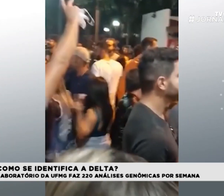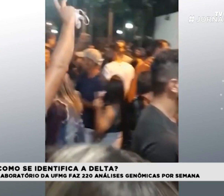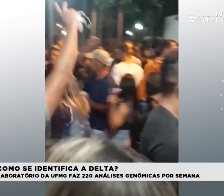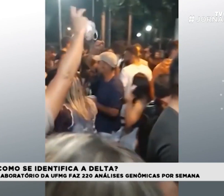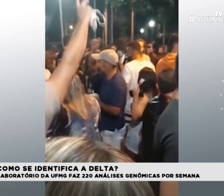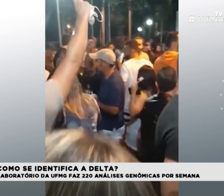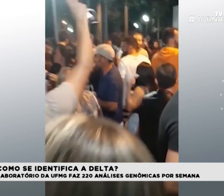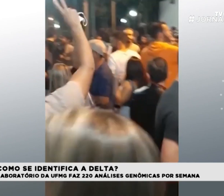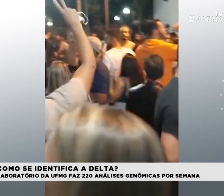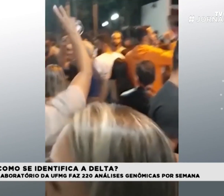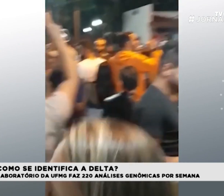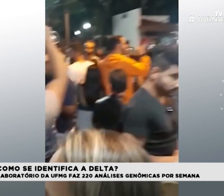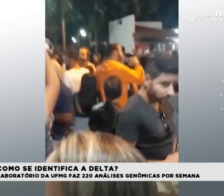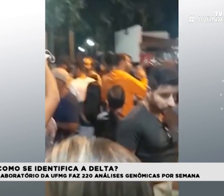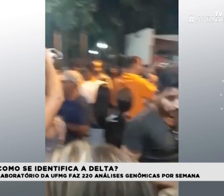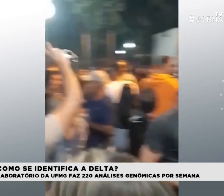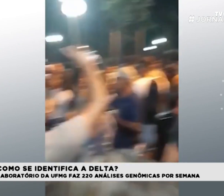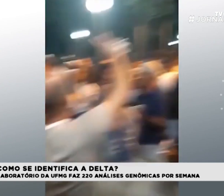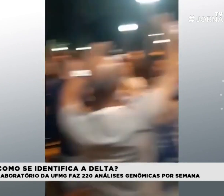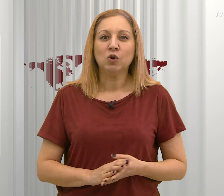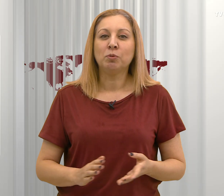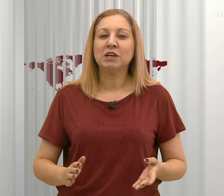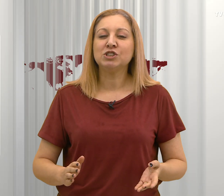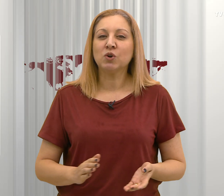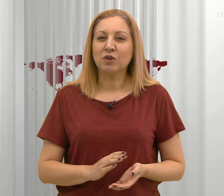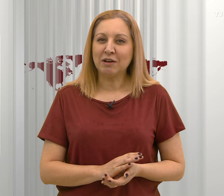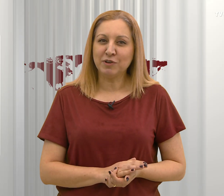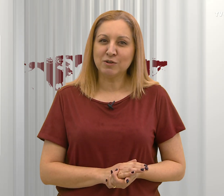com o isolamento para que novas variantes não surjam.